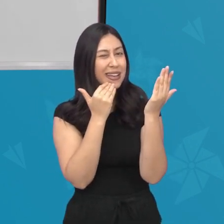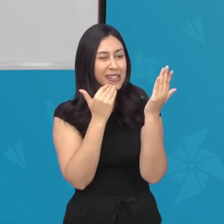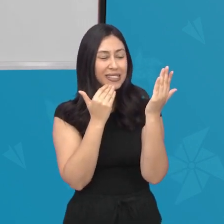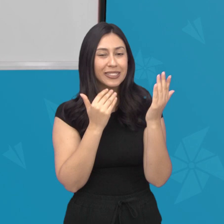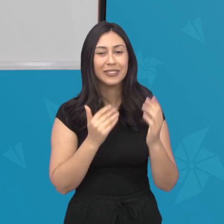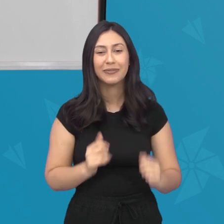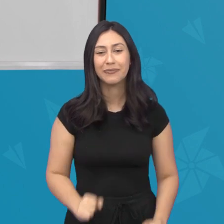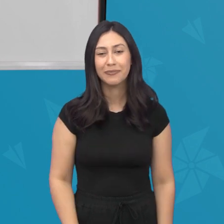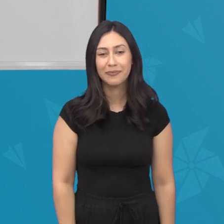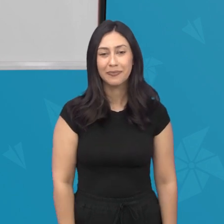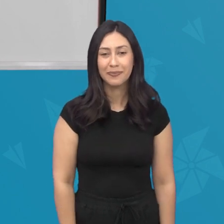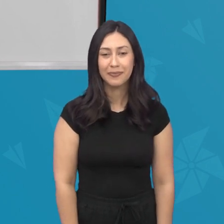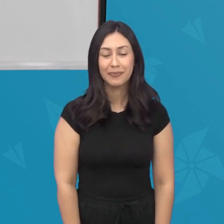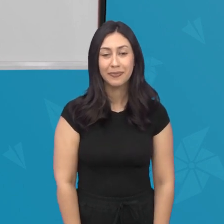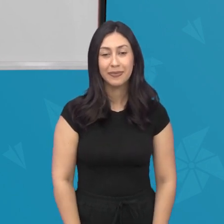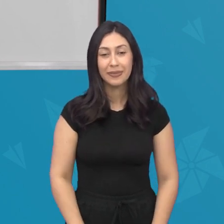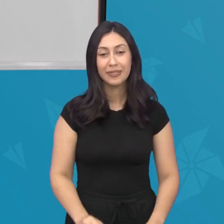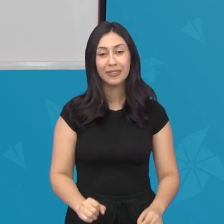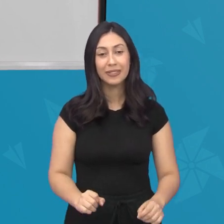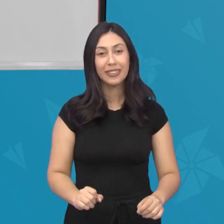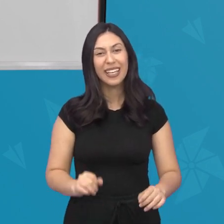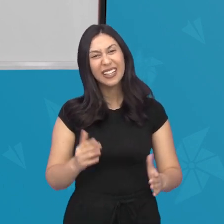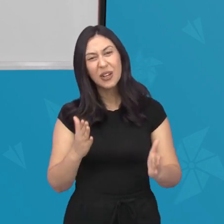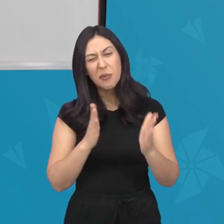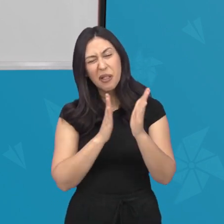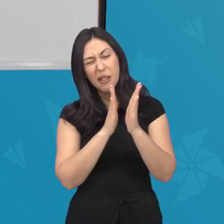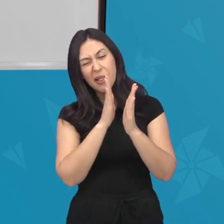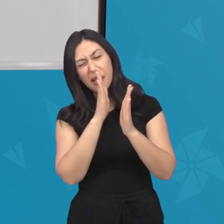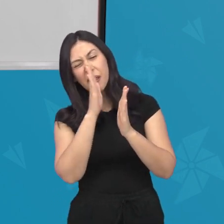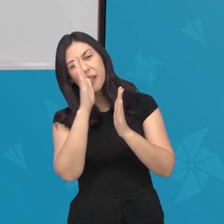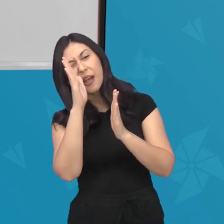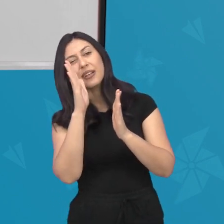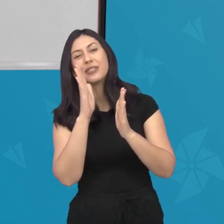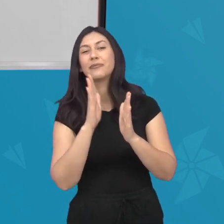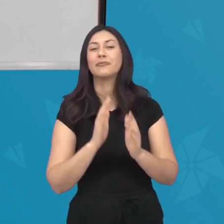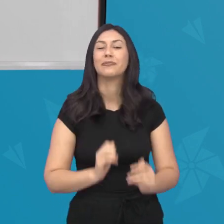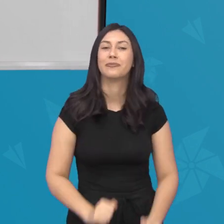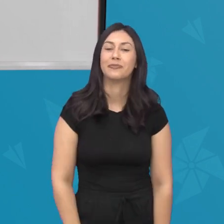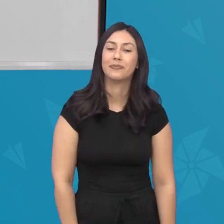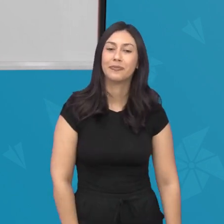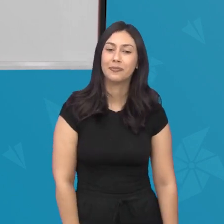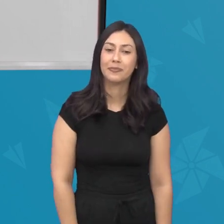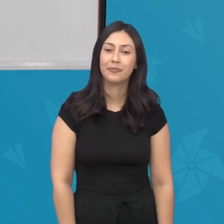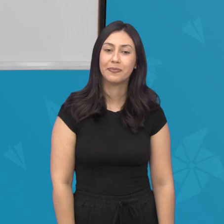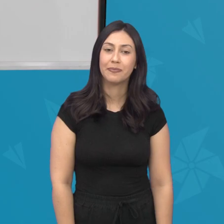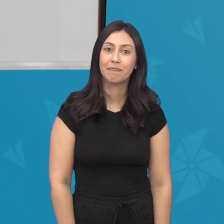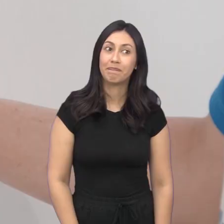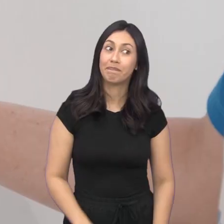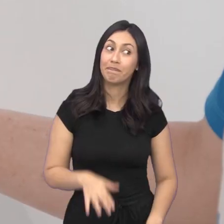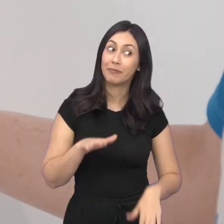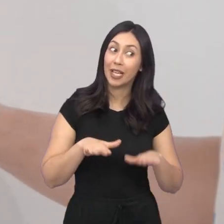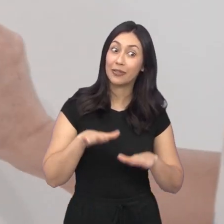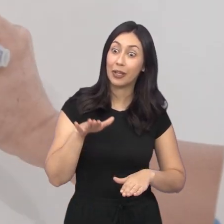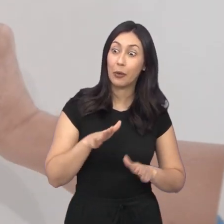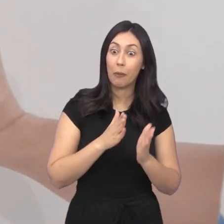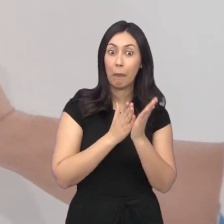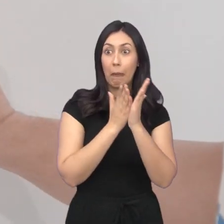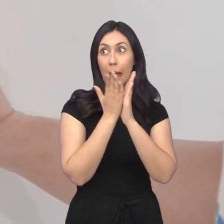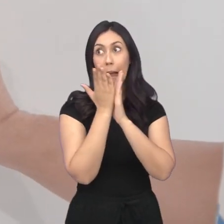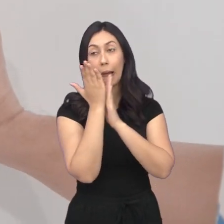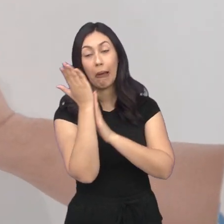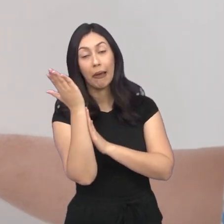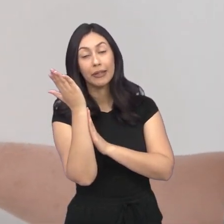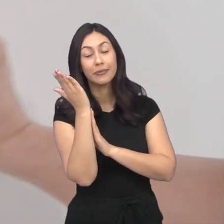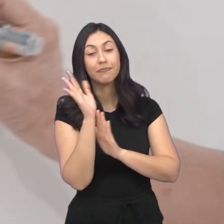E ele vai ser meio tortinho. pode ser meio tortinho, né?